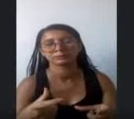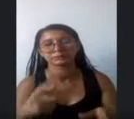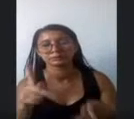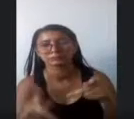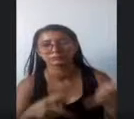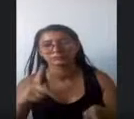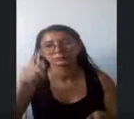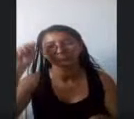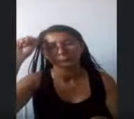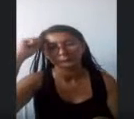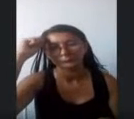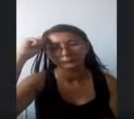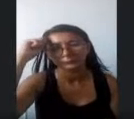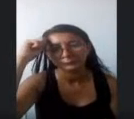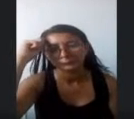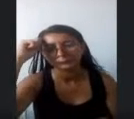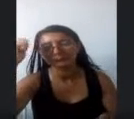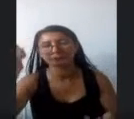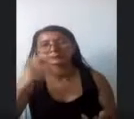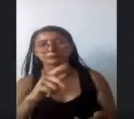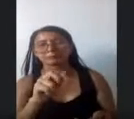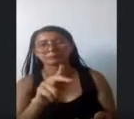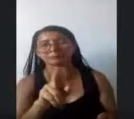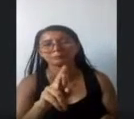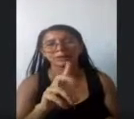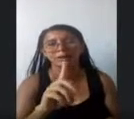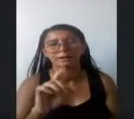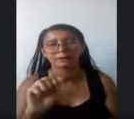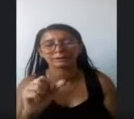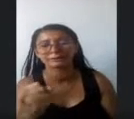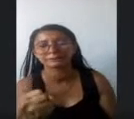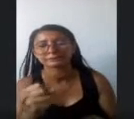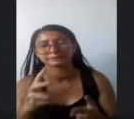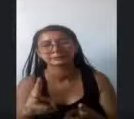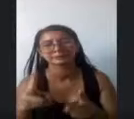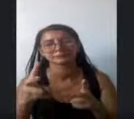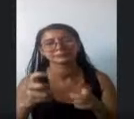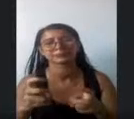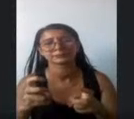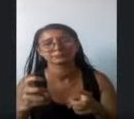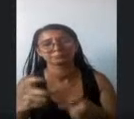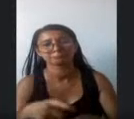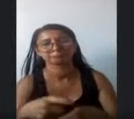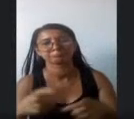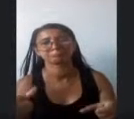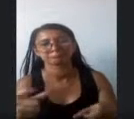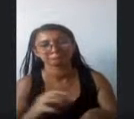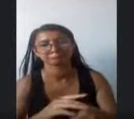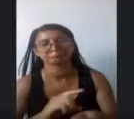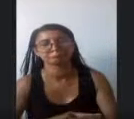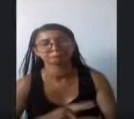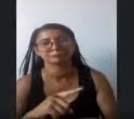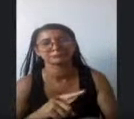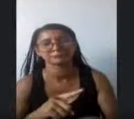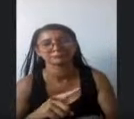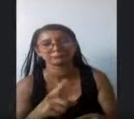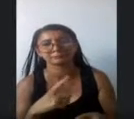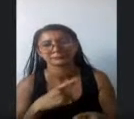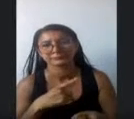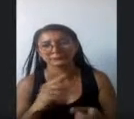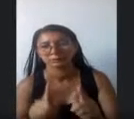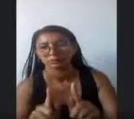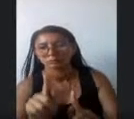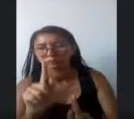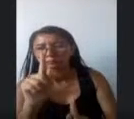Nesse indicador agregado, a questão da escolaridade, né? Eu estava aqui olhando rapidamente o painel de indicadores